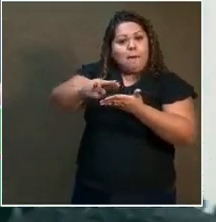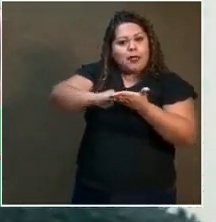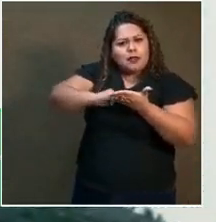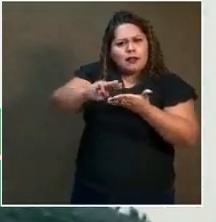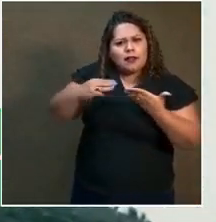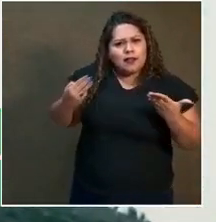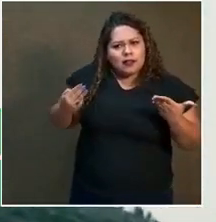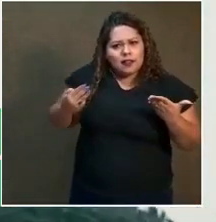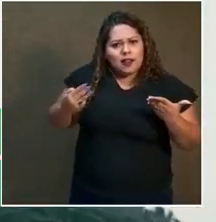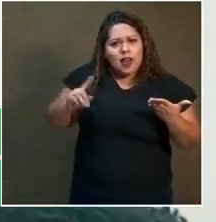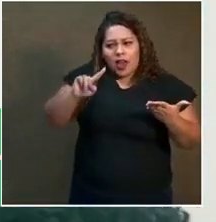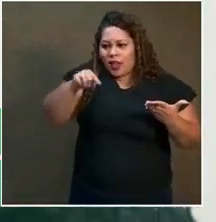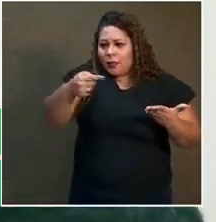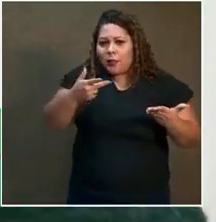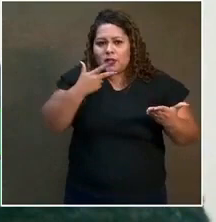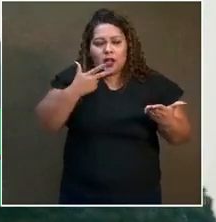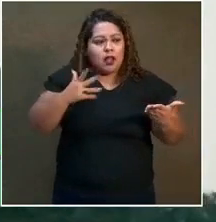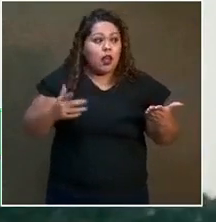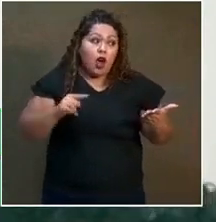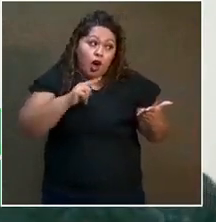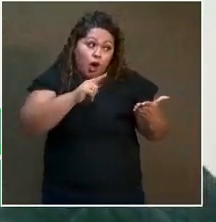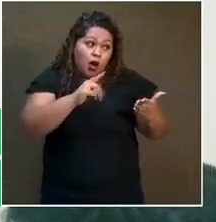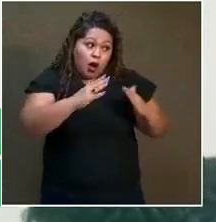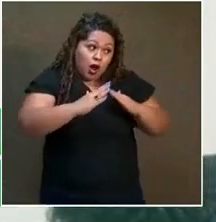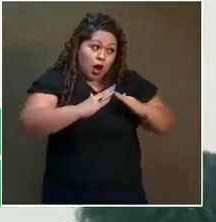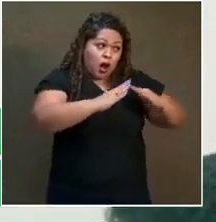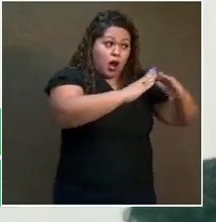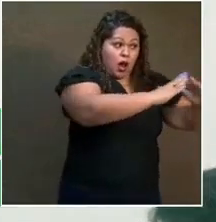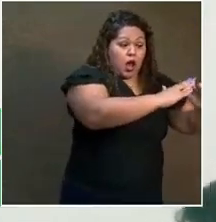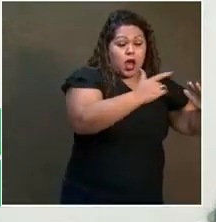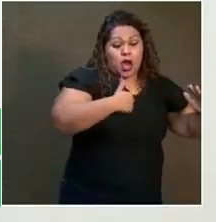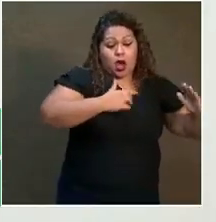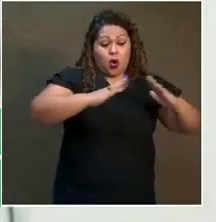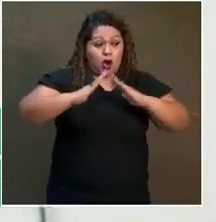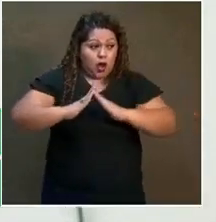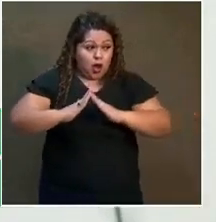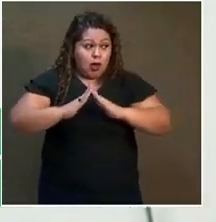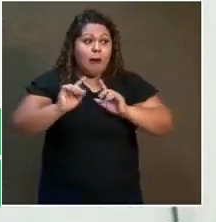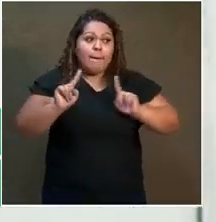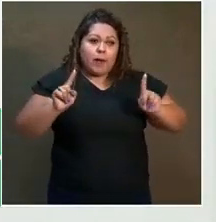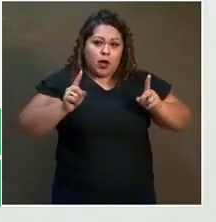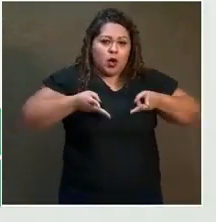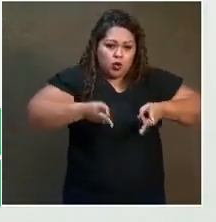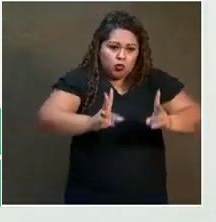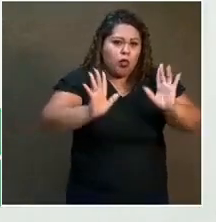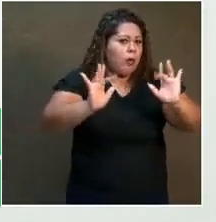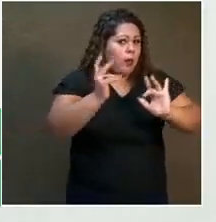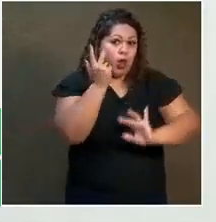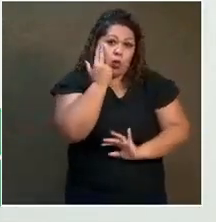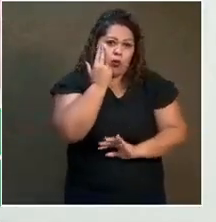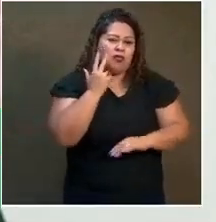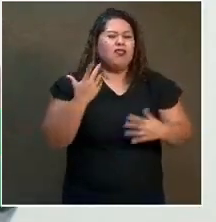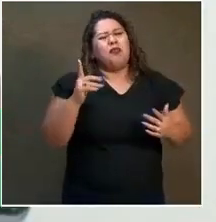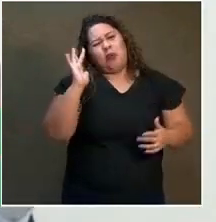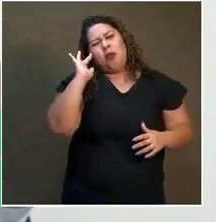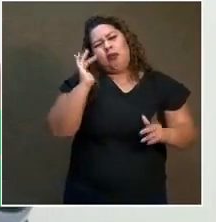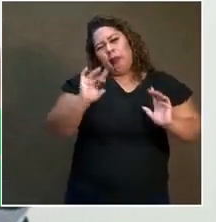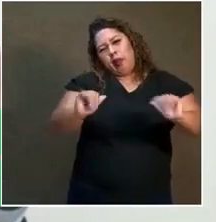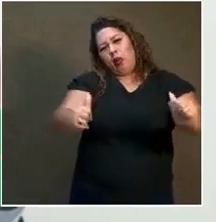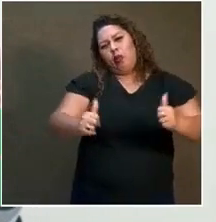E aí a tua companheira fala, mora em outra casa, vamos continuar namorando, mas mora em outra casa, porque assim é melhor.